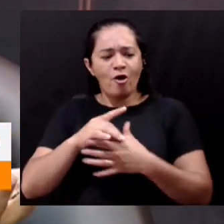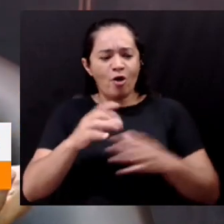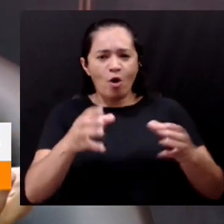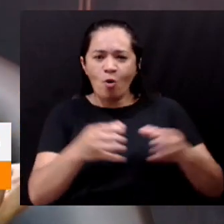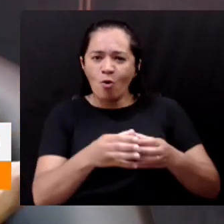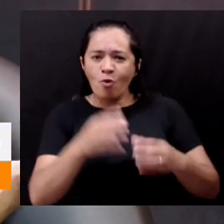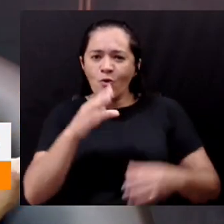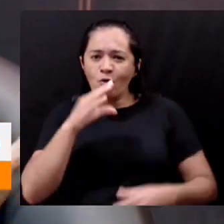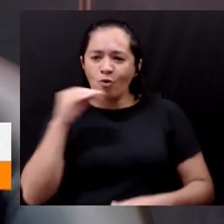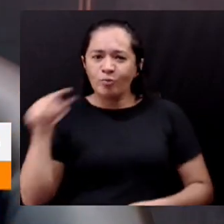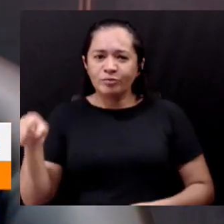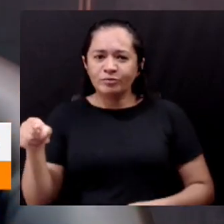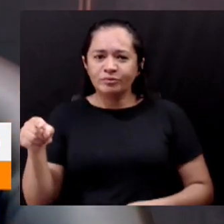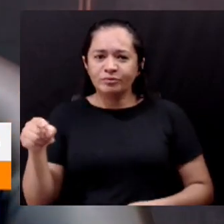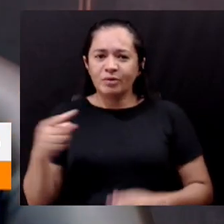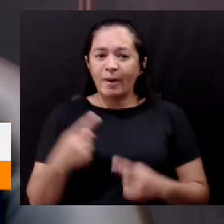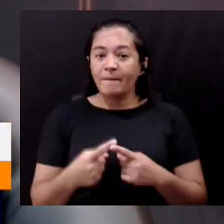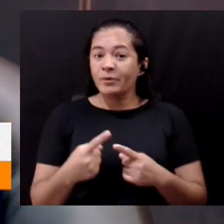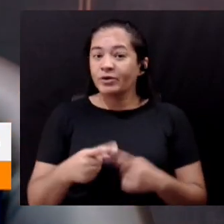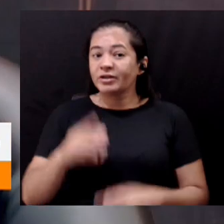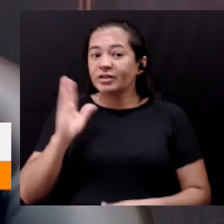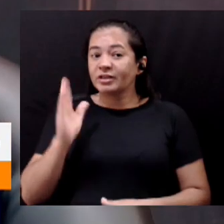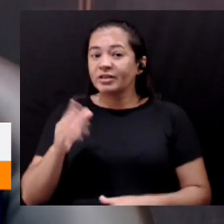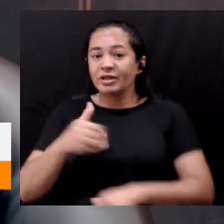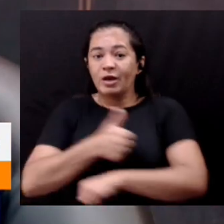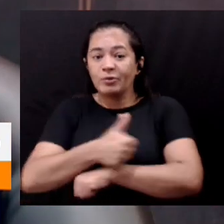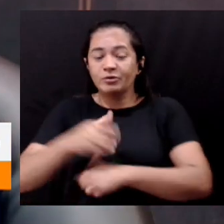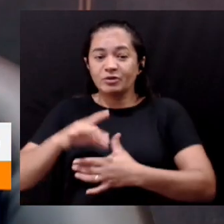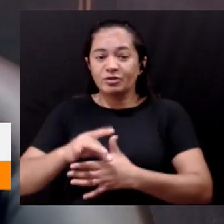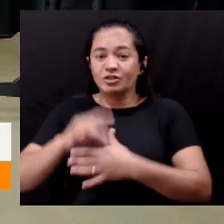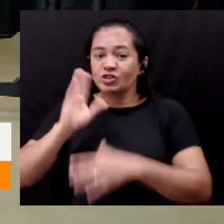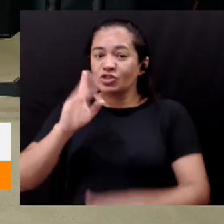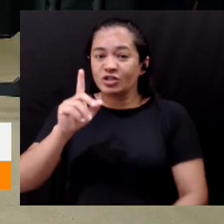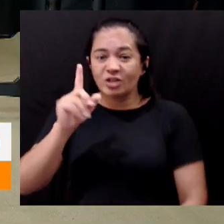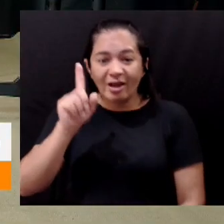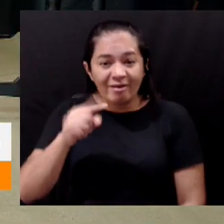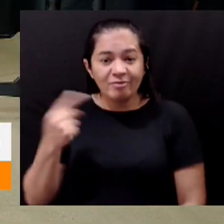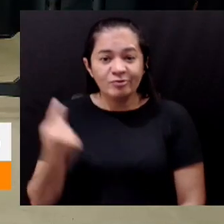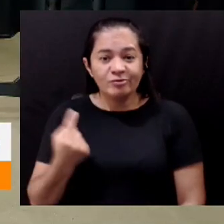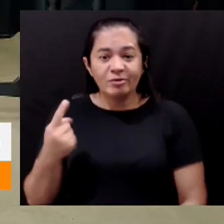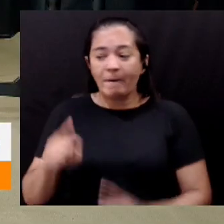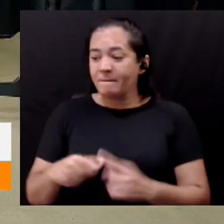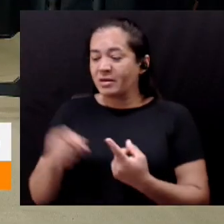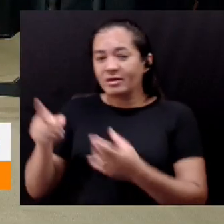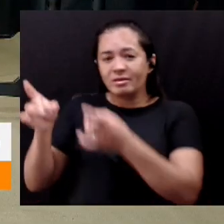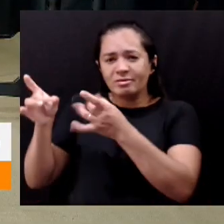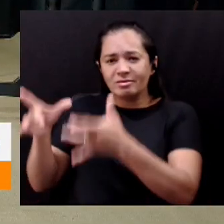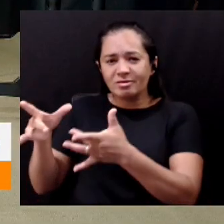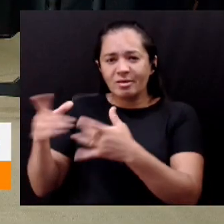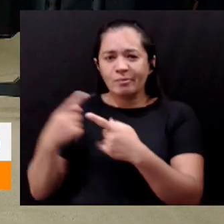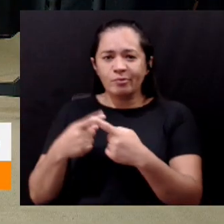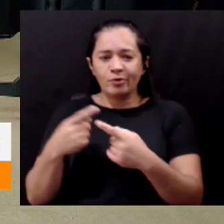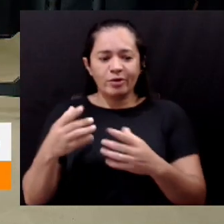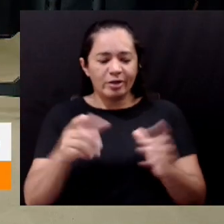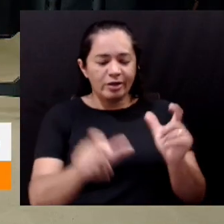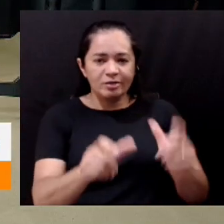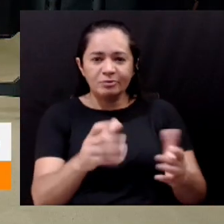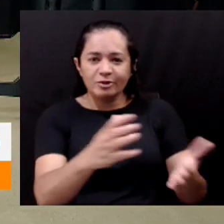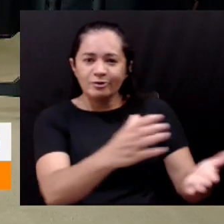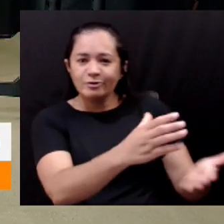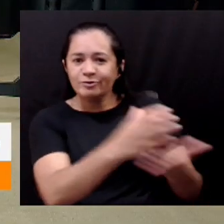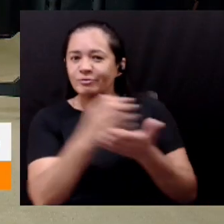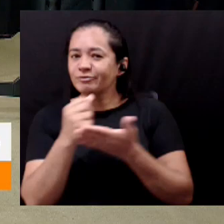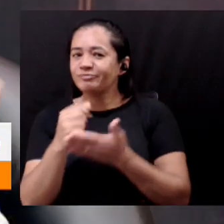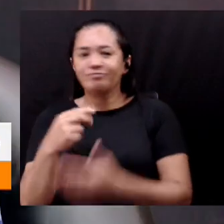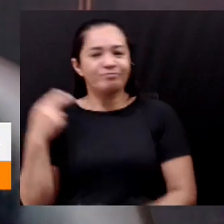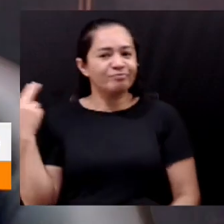já é um pouco solitária, mas um líder isolado, né, um líder que não consegue trazer as pessoas para si, não consegue, né, interagir